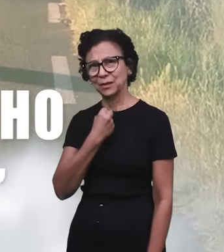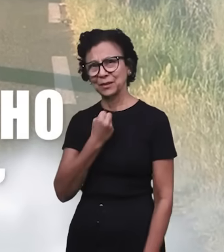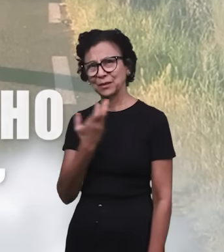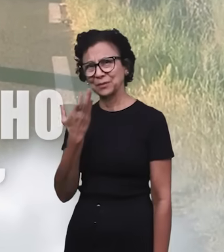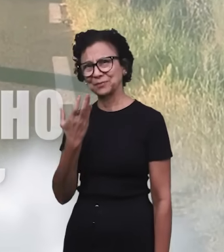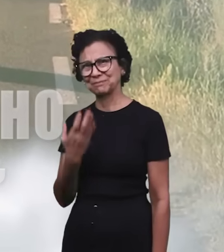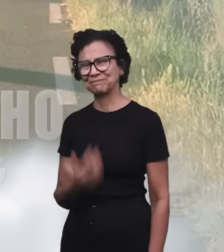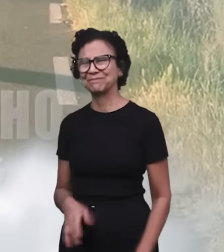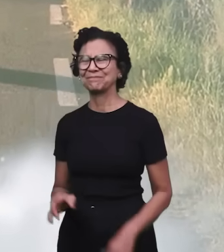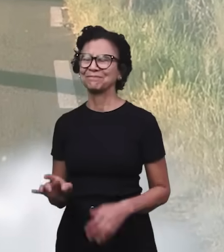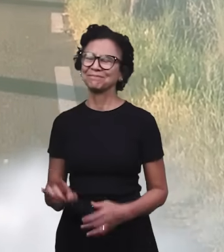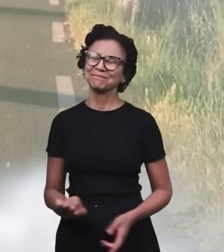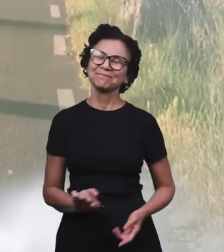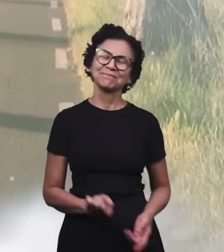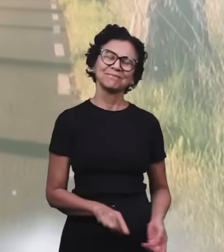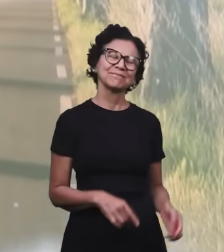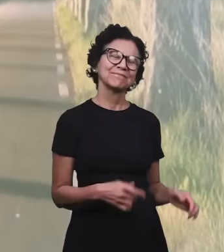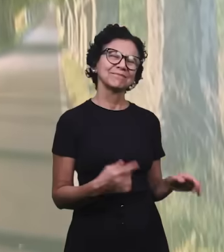eu.